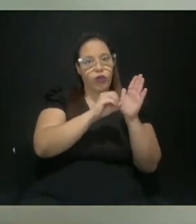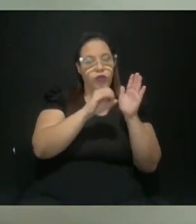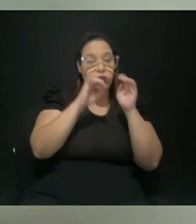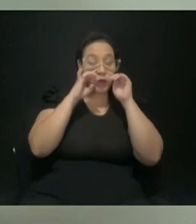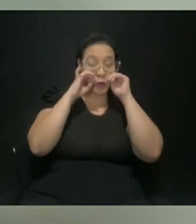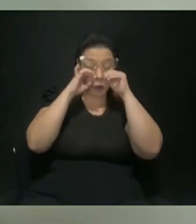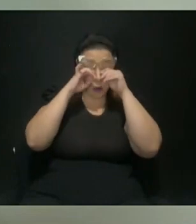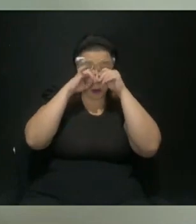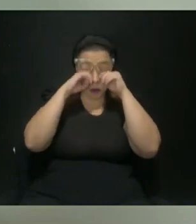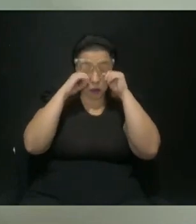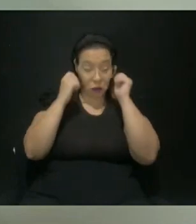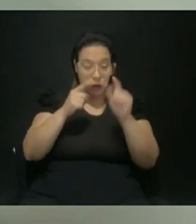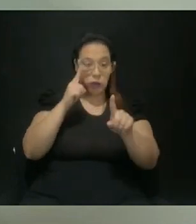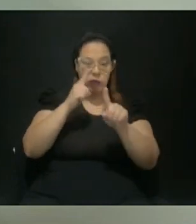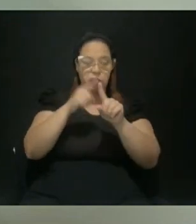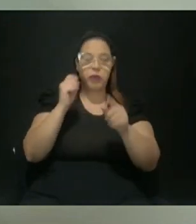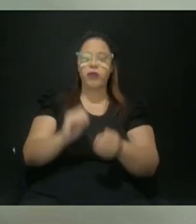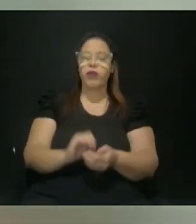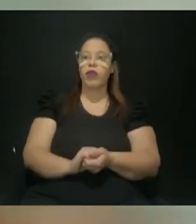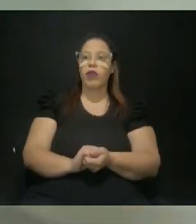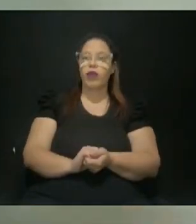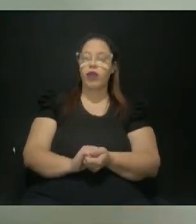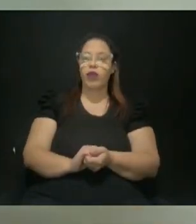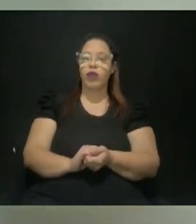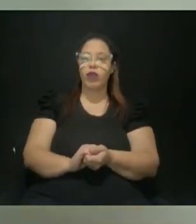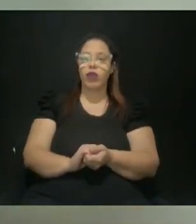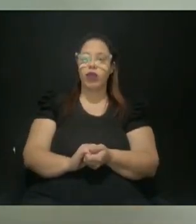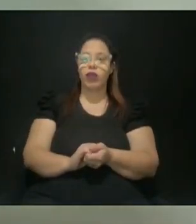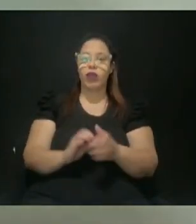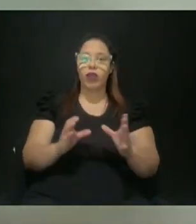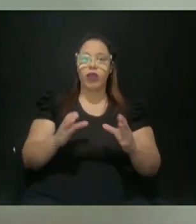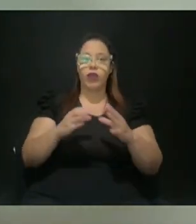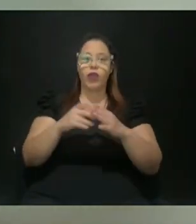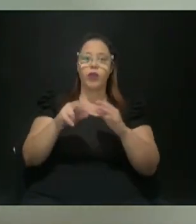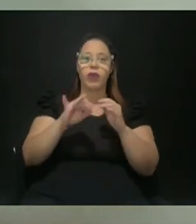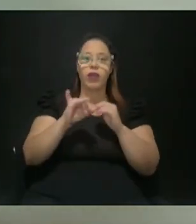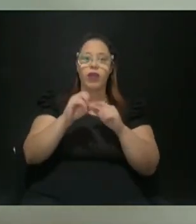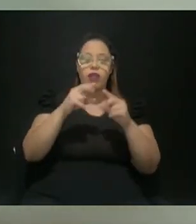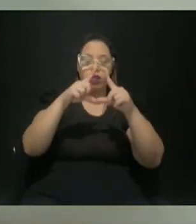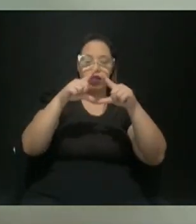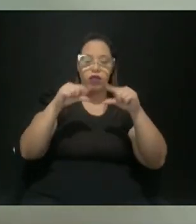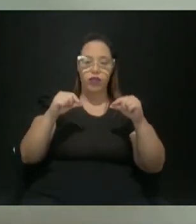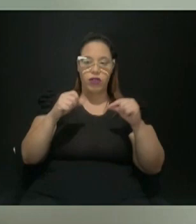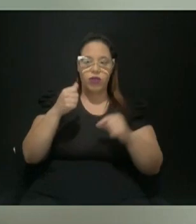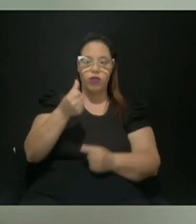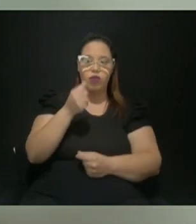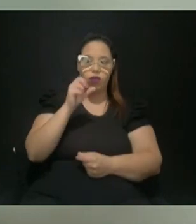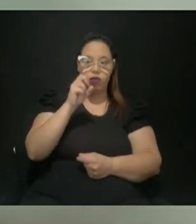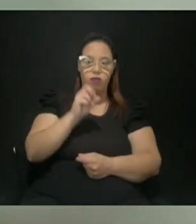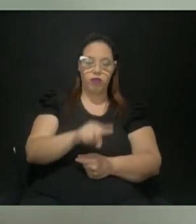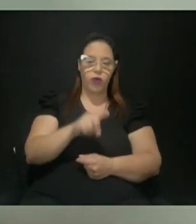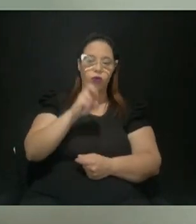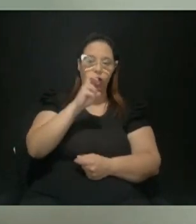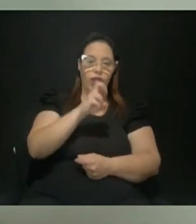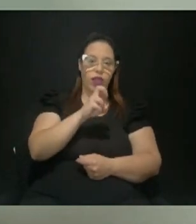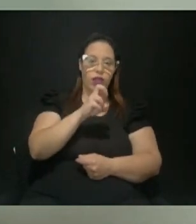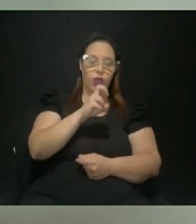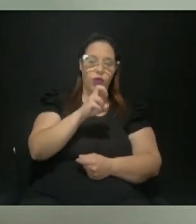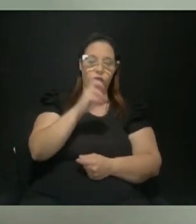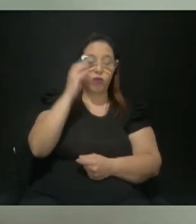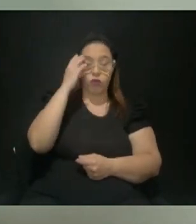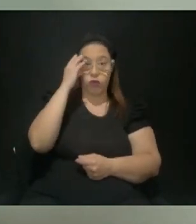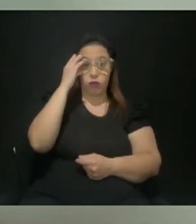objetivo do Acordo de Paris, que é ficar ali nas emissões de 1,5 graus Celsius, e essa é uma forma, né, da